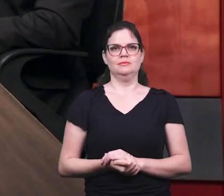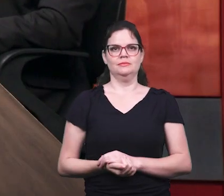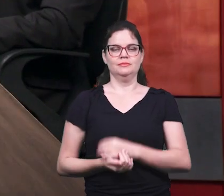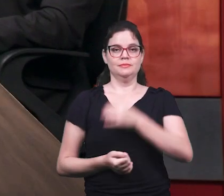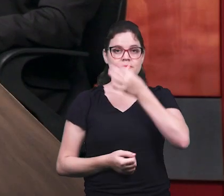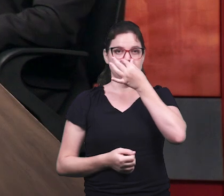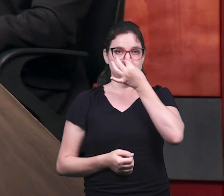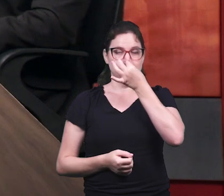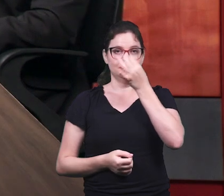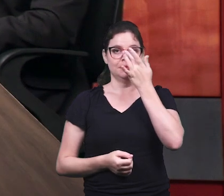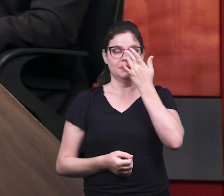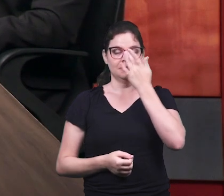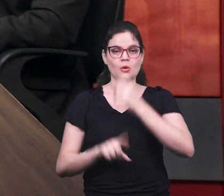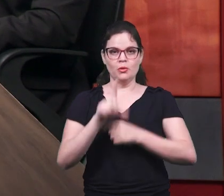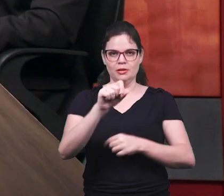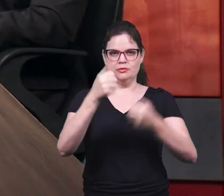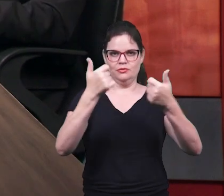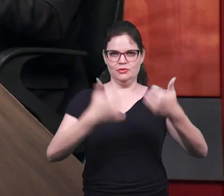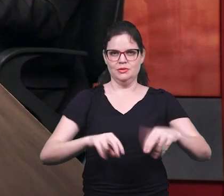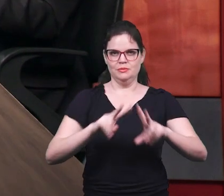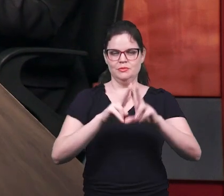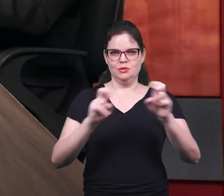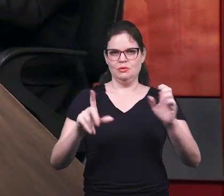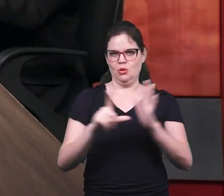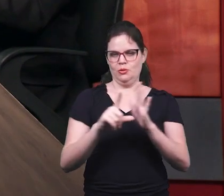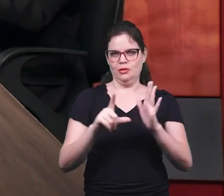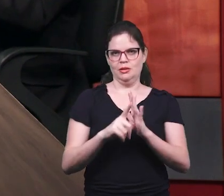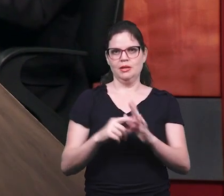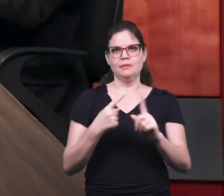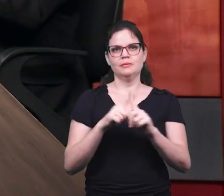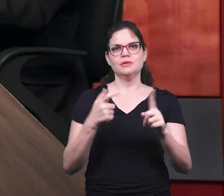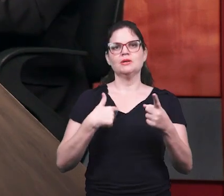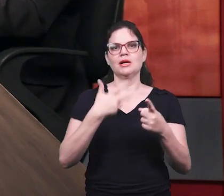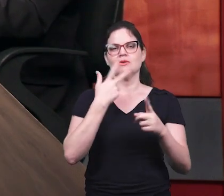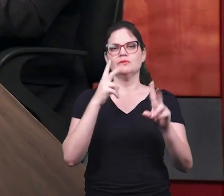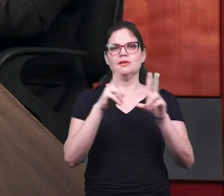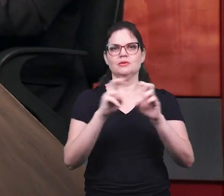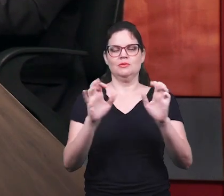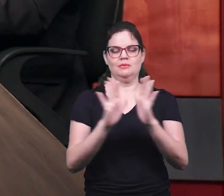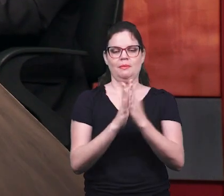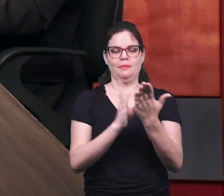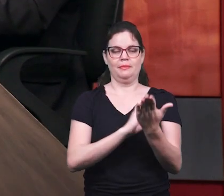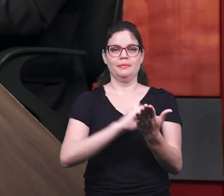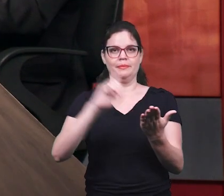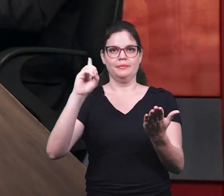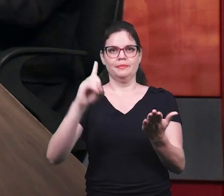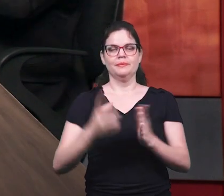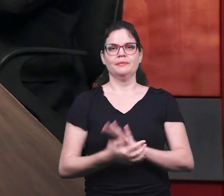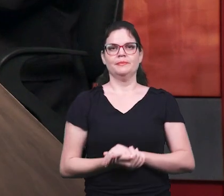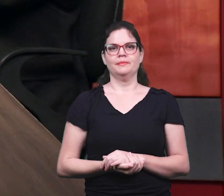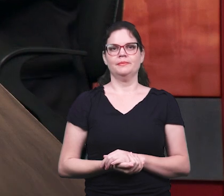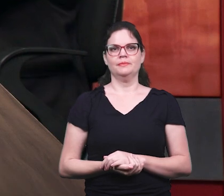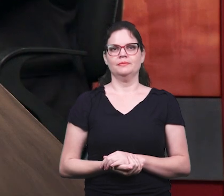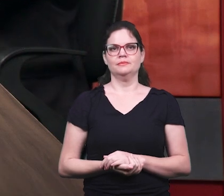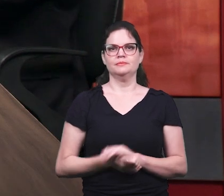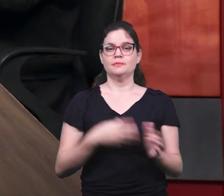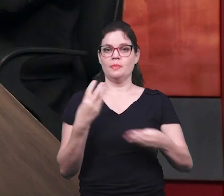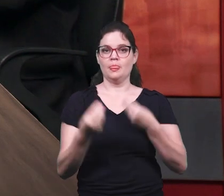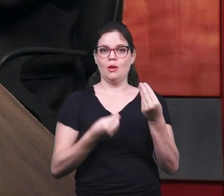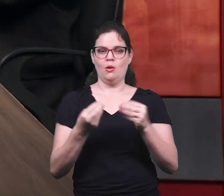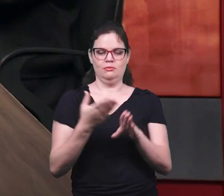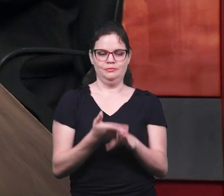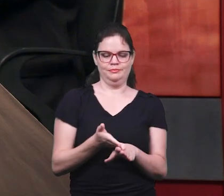eu falou ali do Lutero, mas uma coisa que eu queria falar era sobre a palavra, né? E como